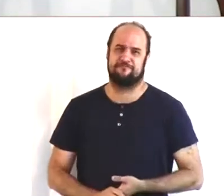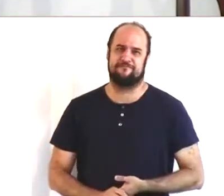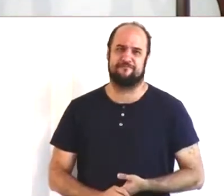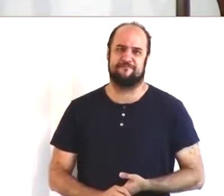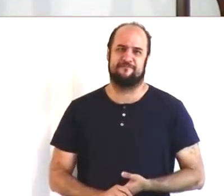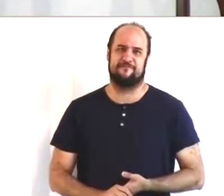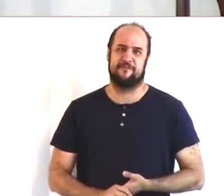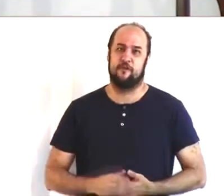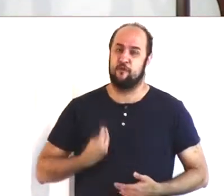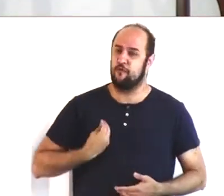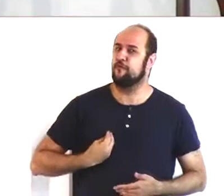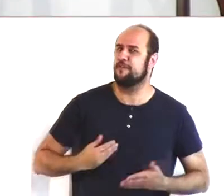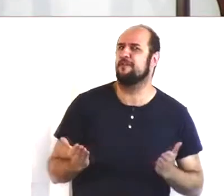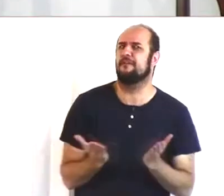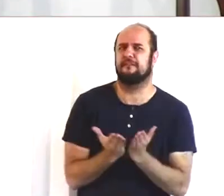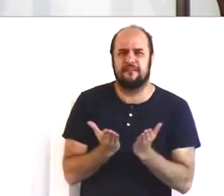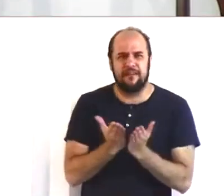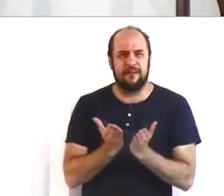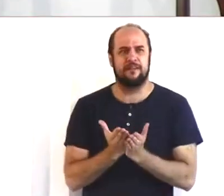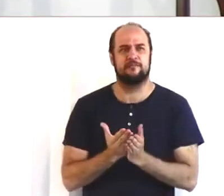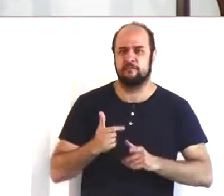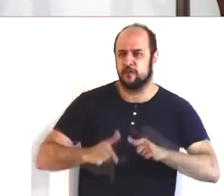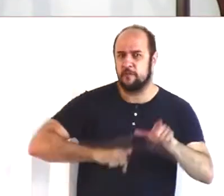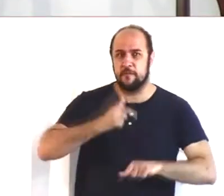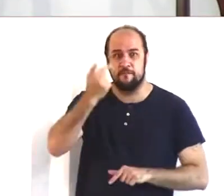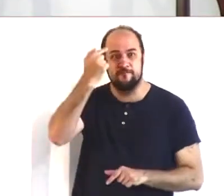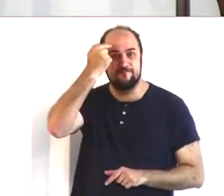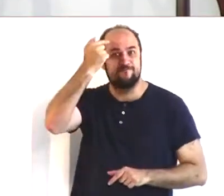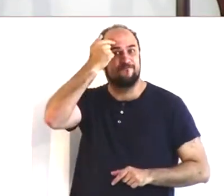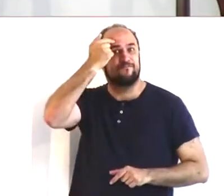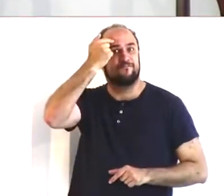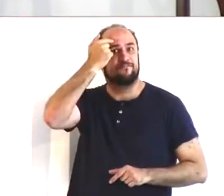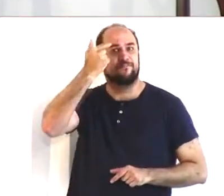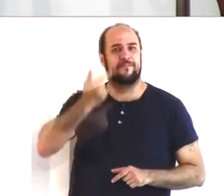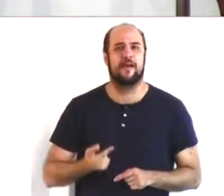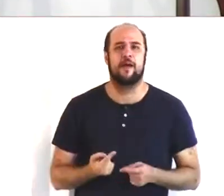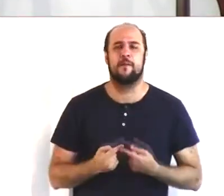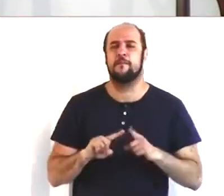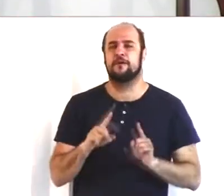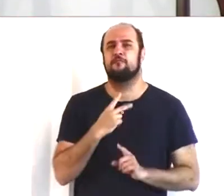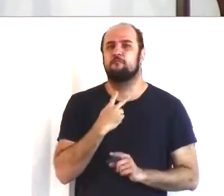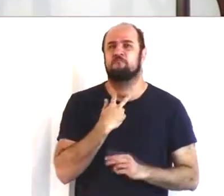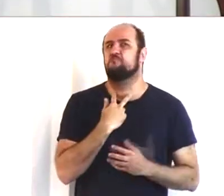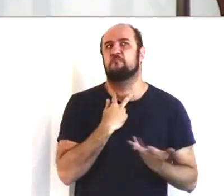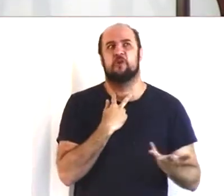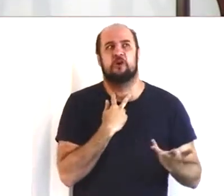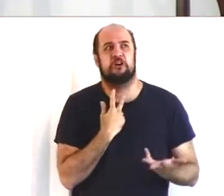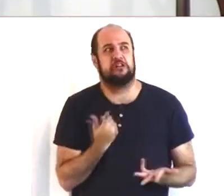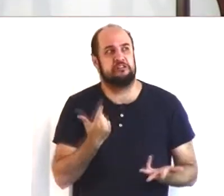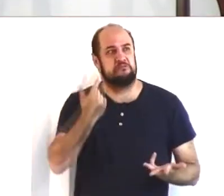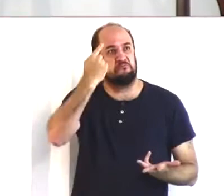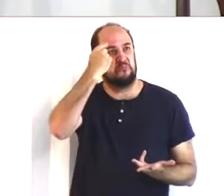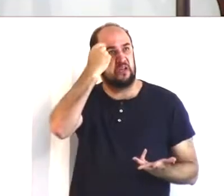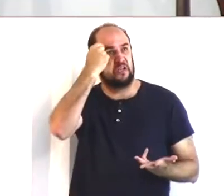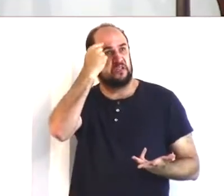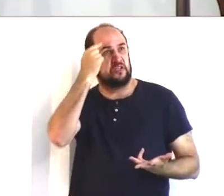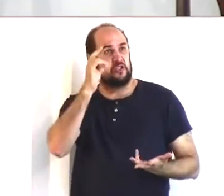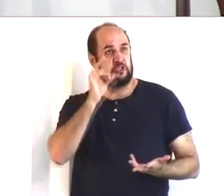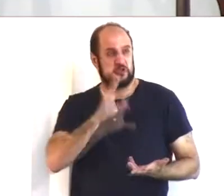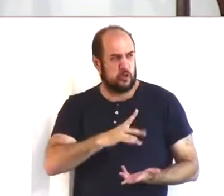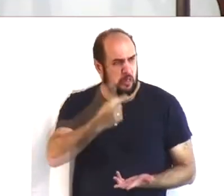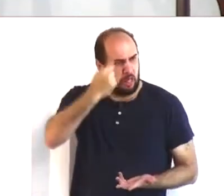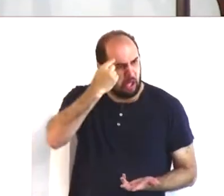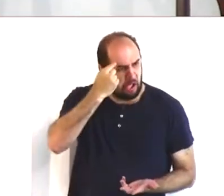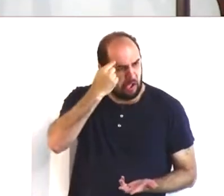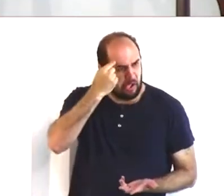O cristianismo é um movimento pensante, mas ele não pode ser um movimento pensante se ele só